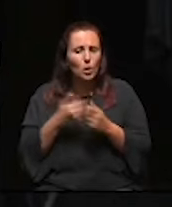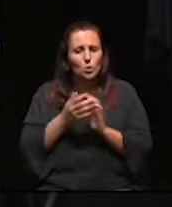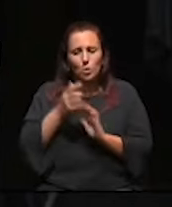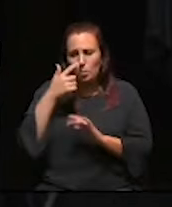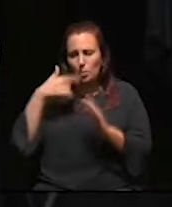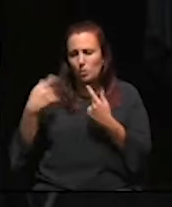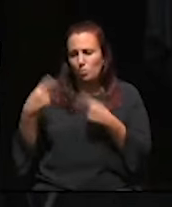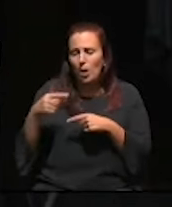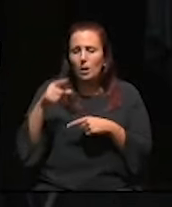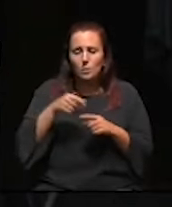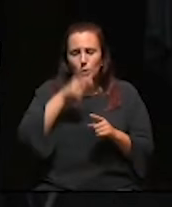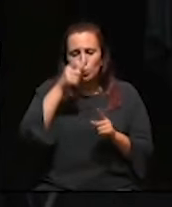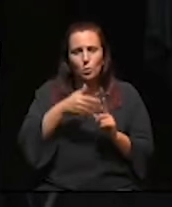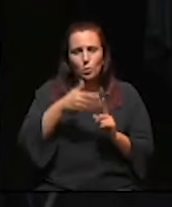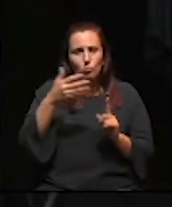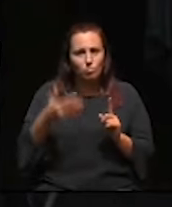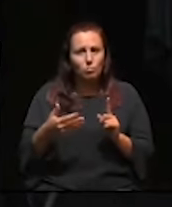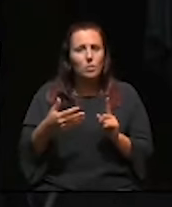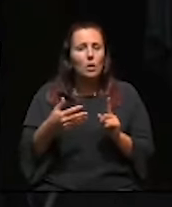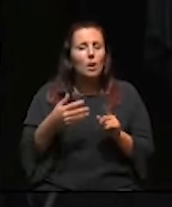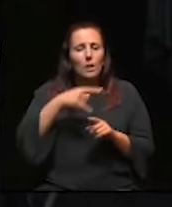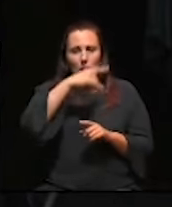população, as pessoas LGBTIQIA+,